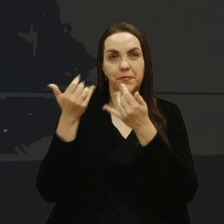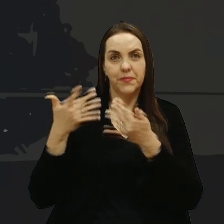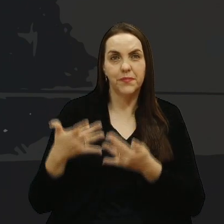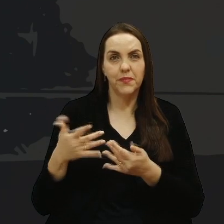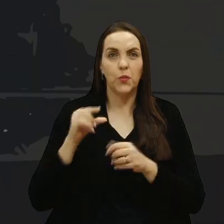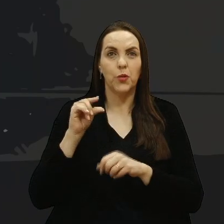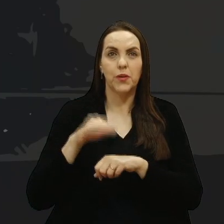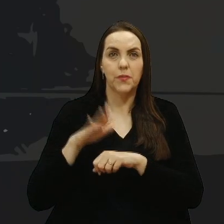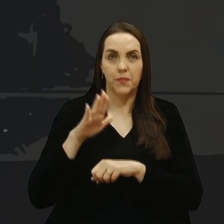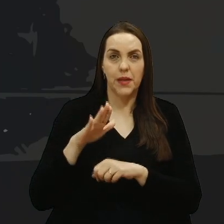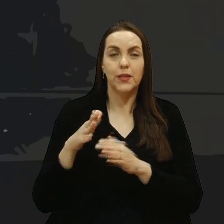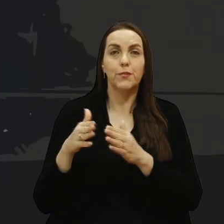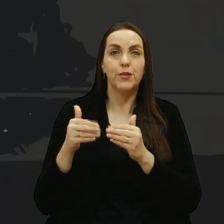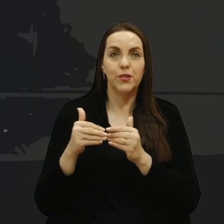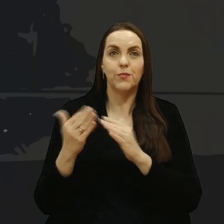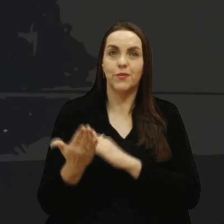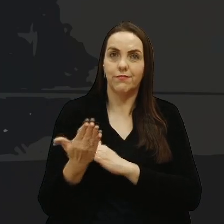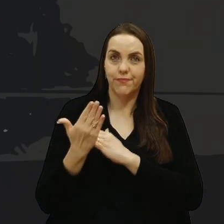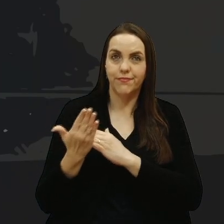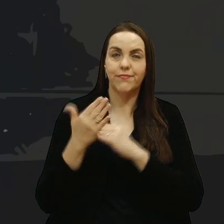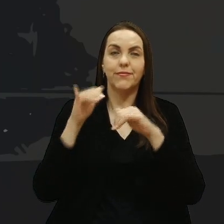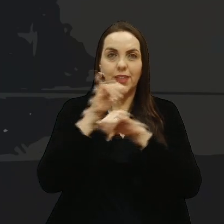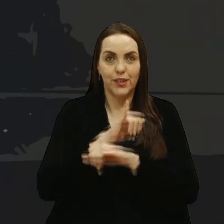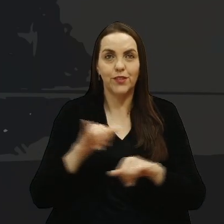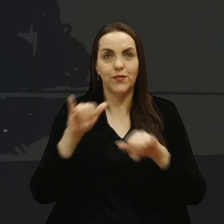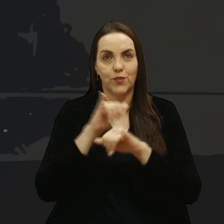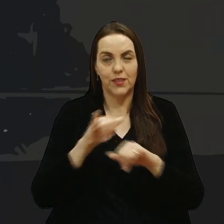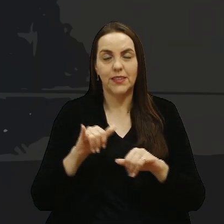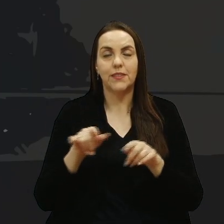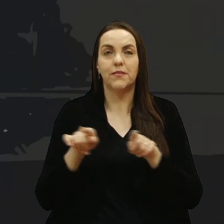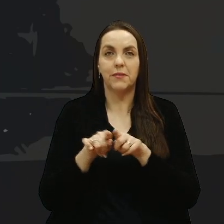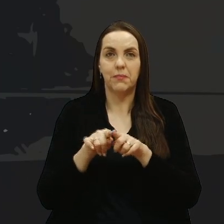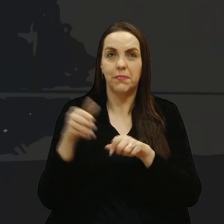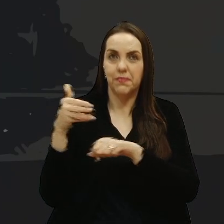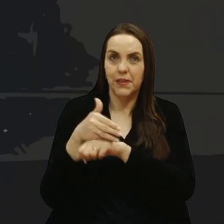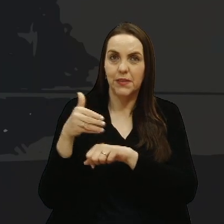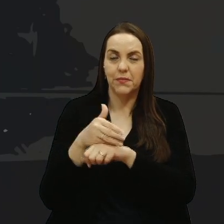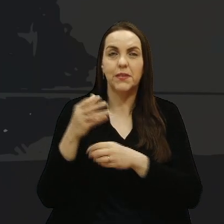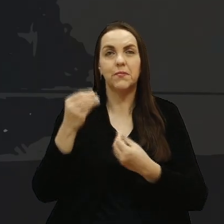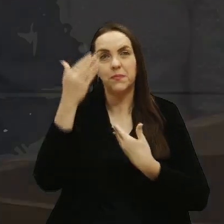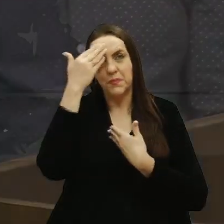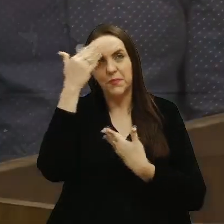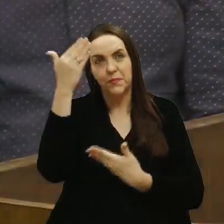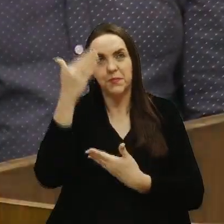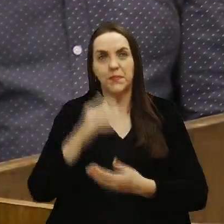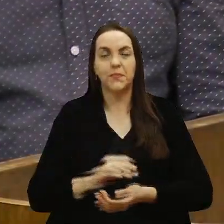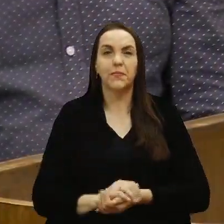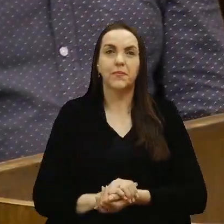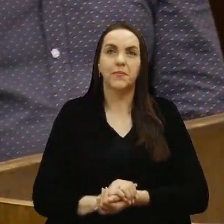mais, e a gente pede, então, a colaboração nessa divulgação e também na participação. Muito obrigada.